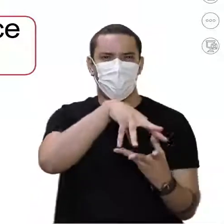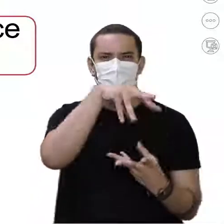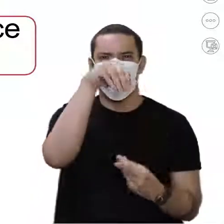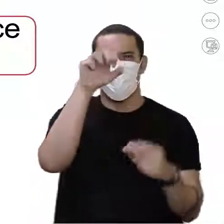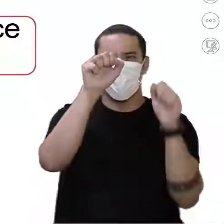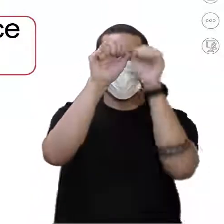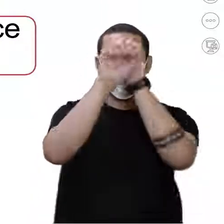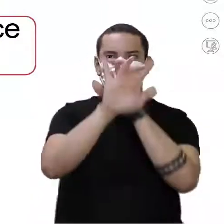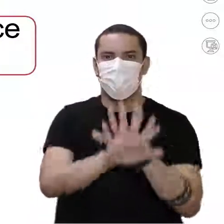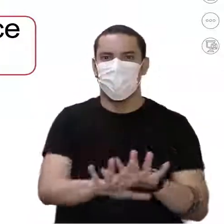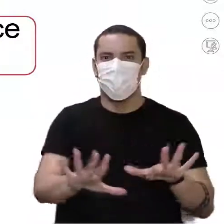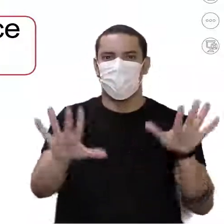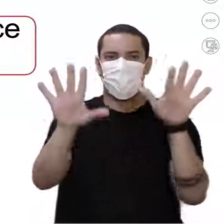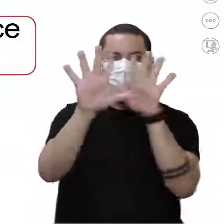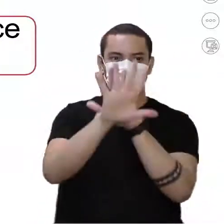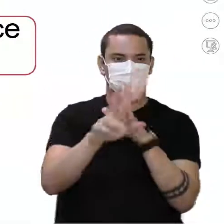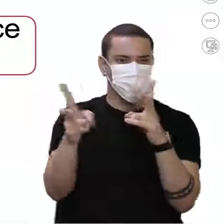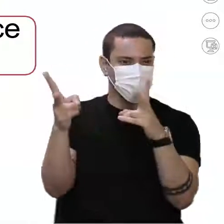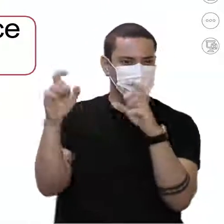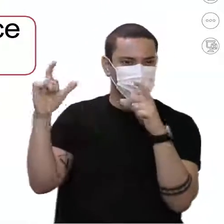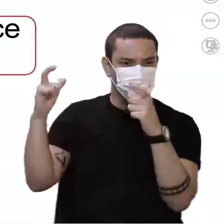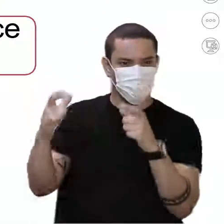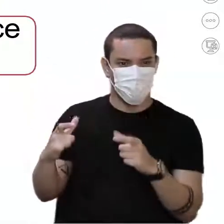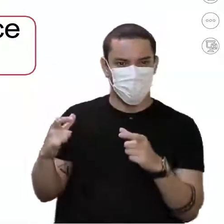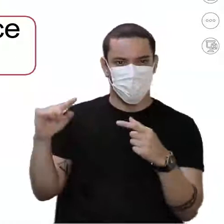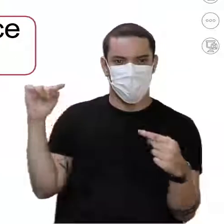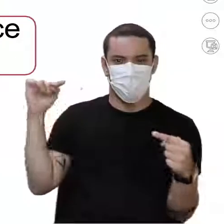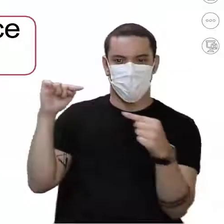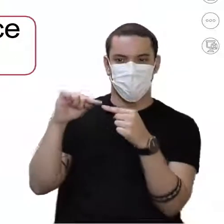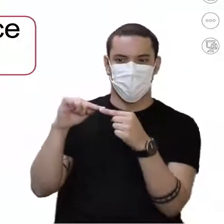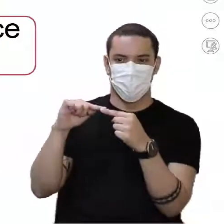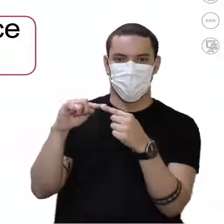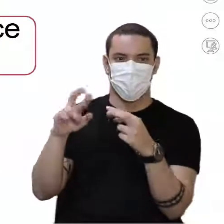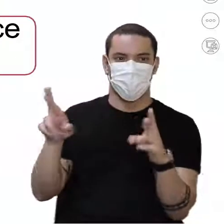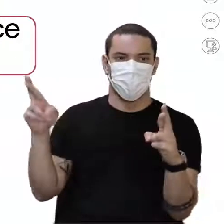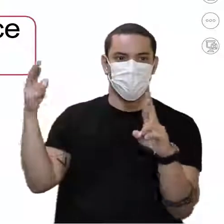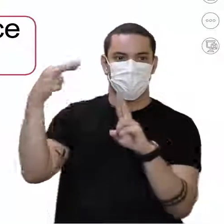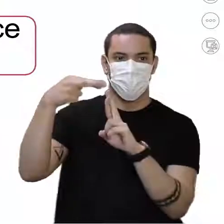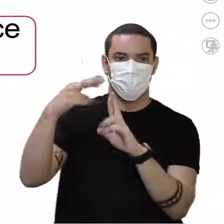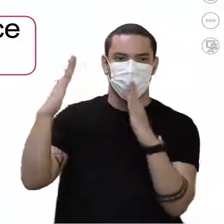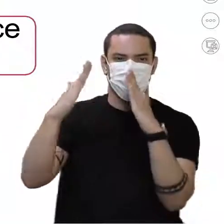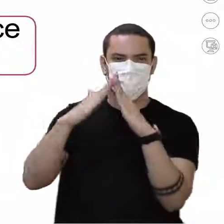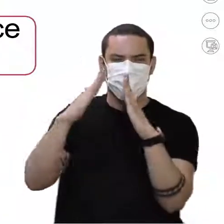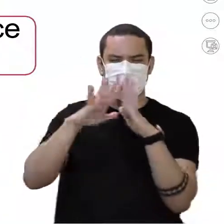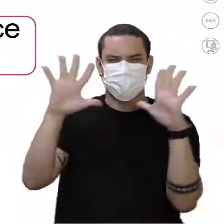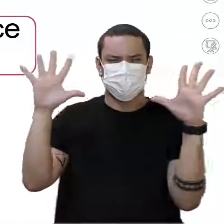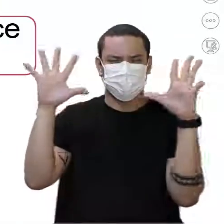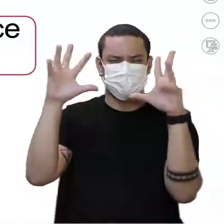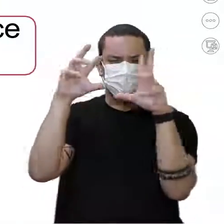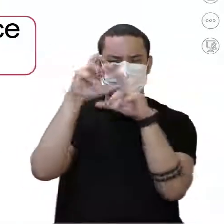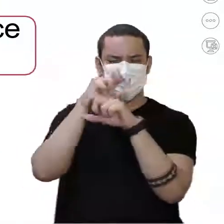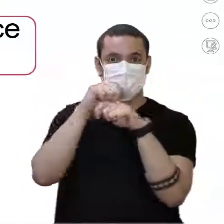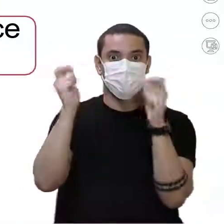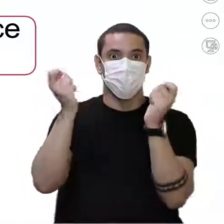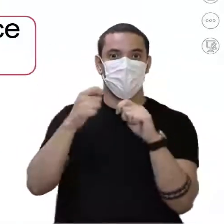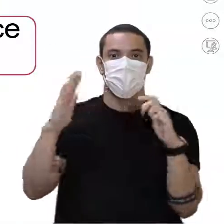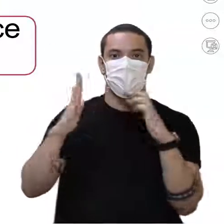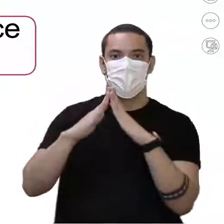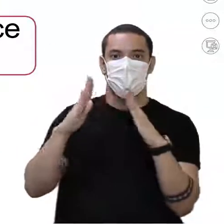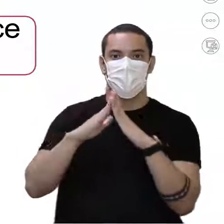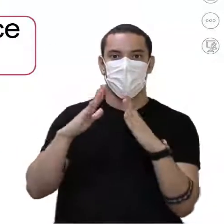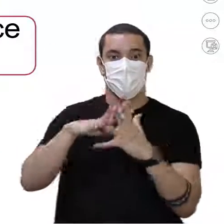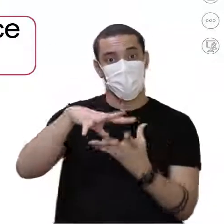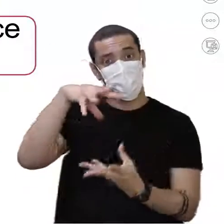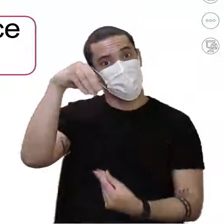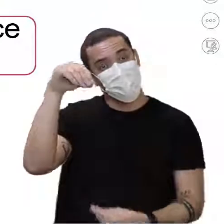aqui, ó, o lugar e a imagem representando o lugar, uma casa lá no final, no escuro, Pode ser uma casa mal assombrada